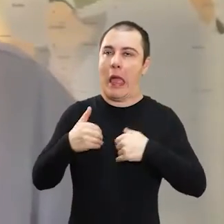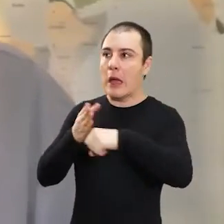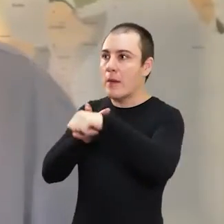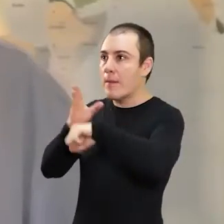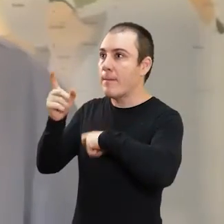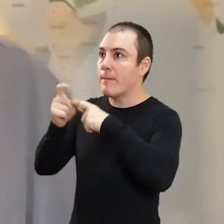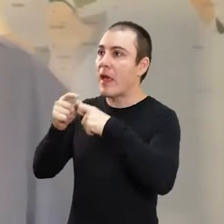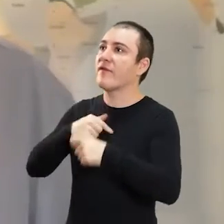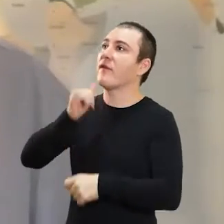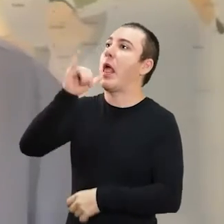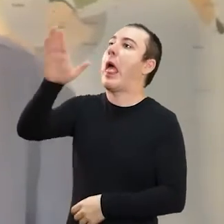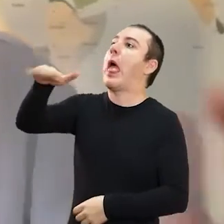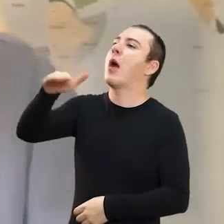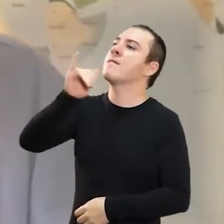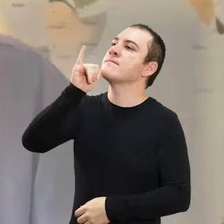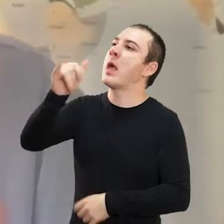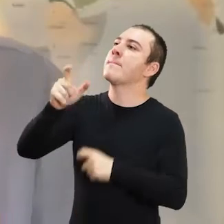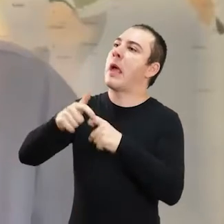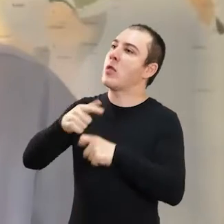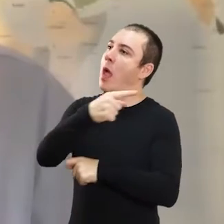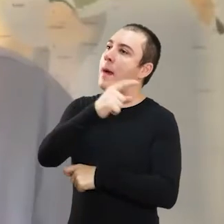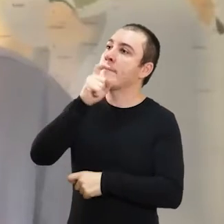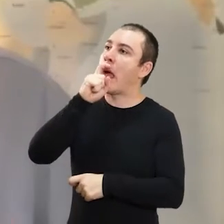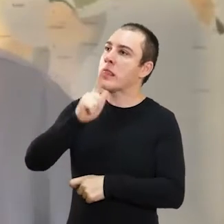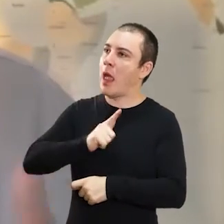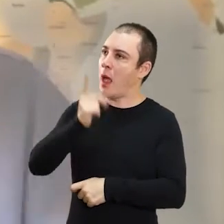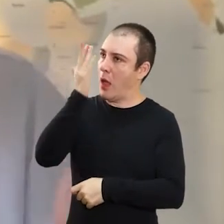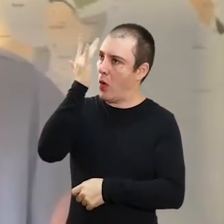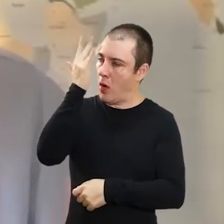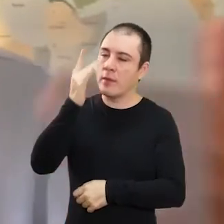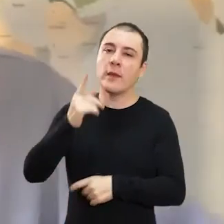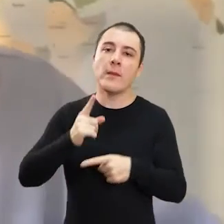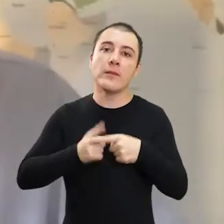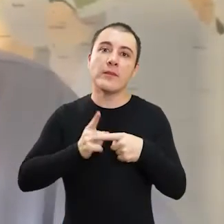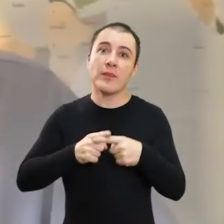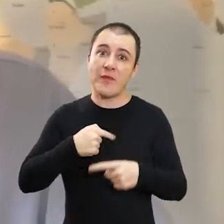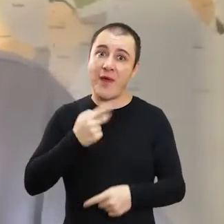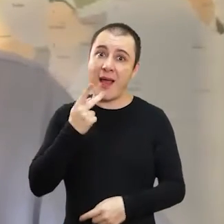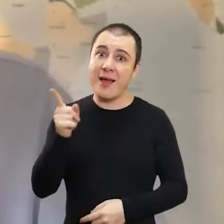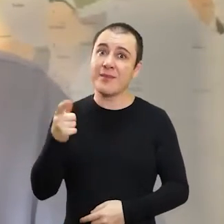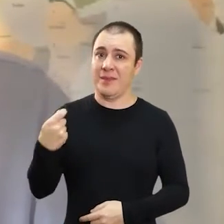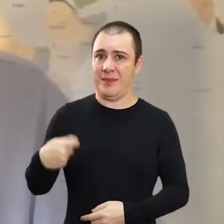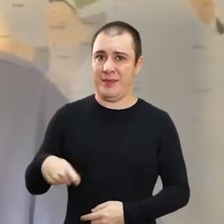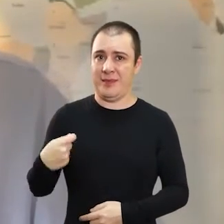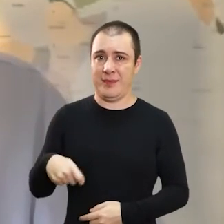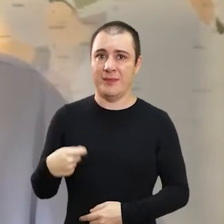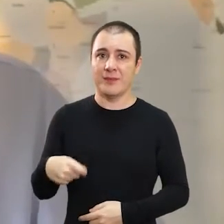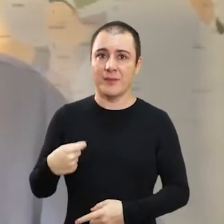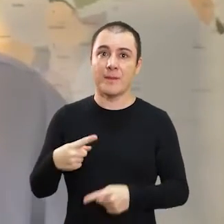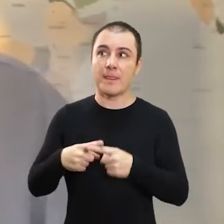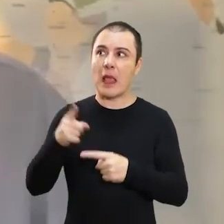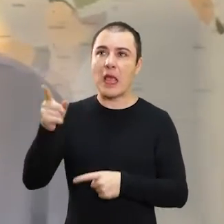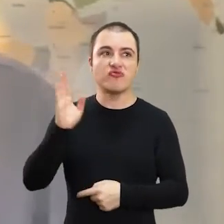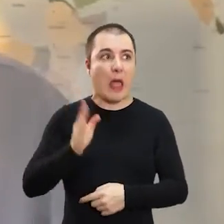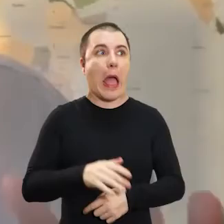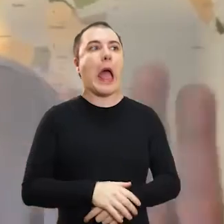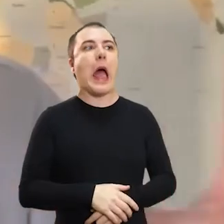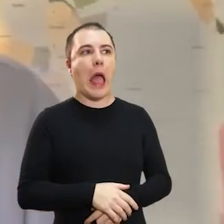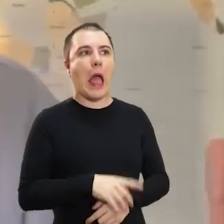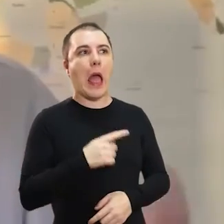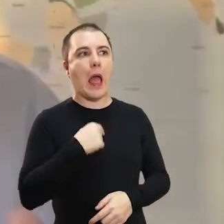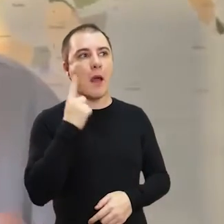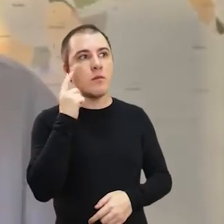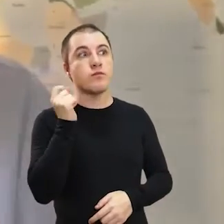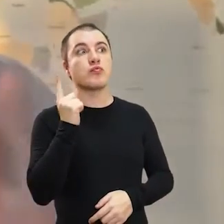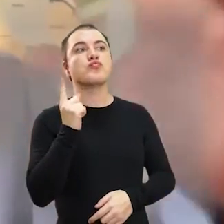e informar o médico. Também não adianta você ir e não falar, porque a hora que você fala que teu pai teve glaucoma, né, o médico já vai